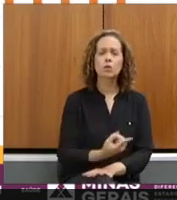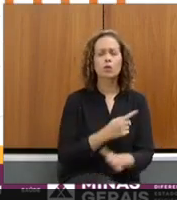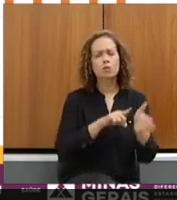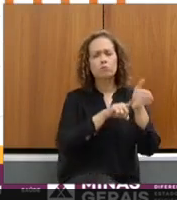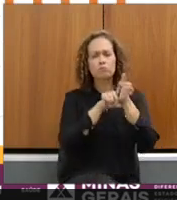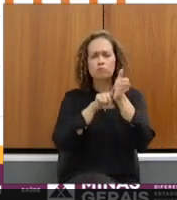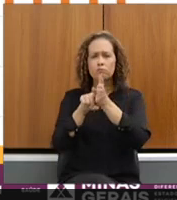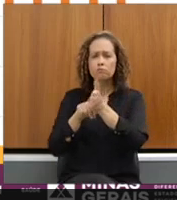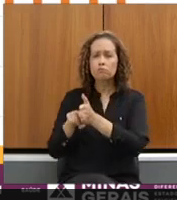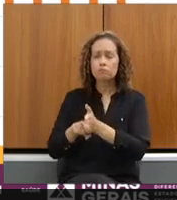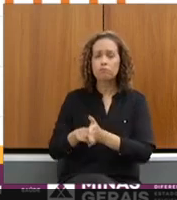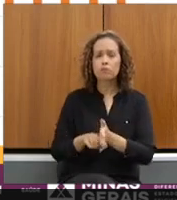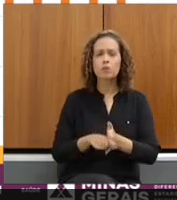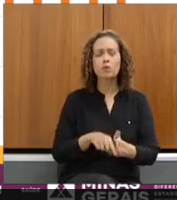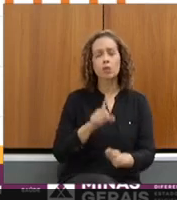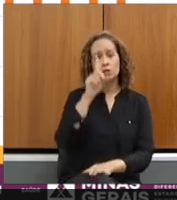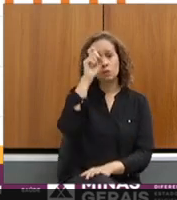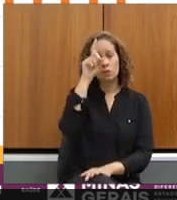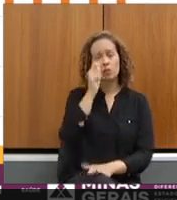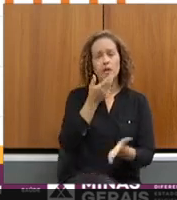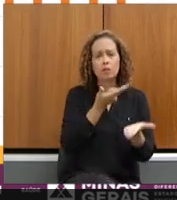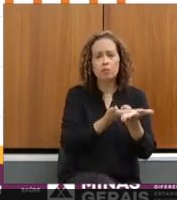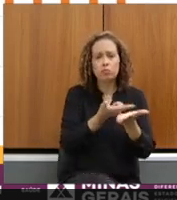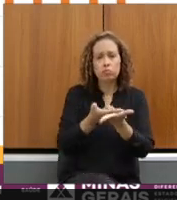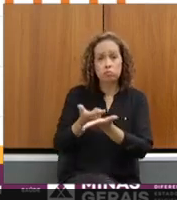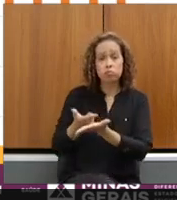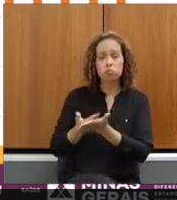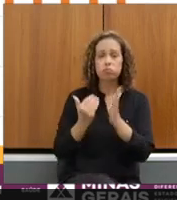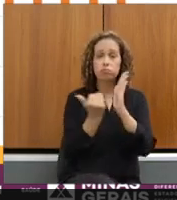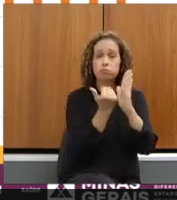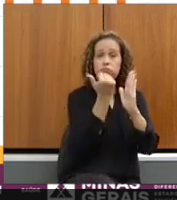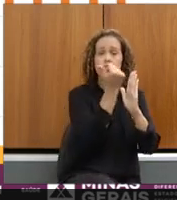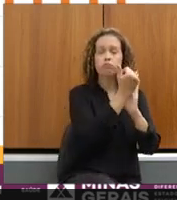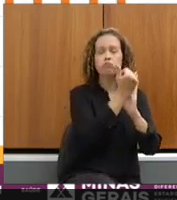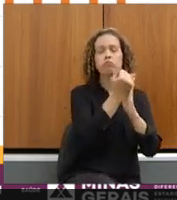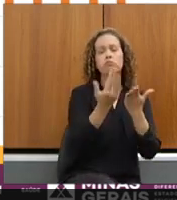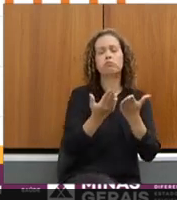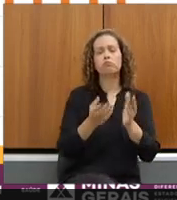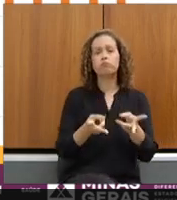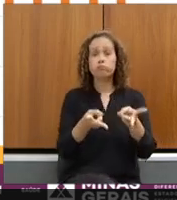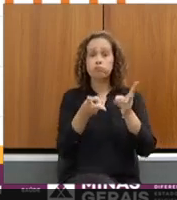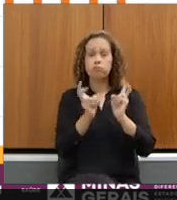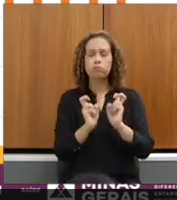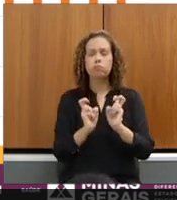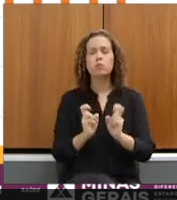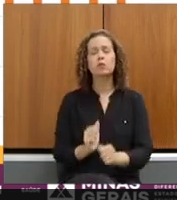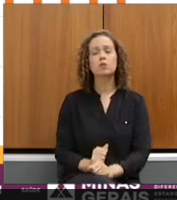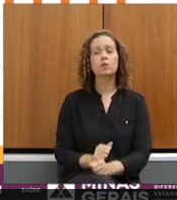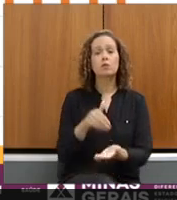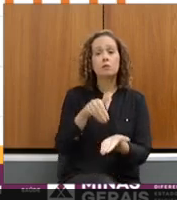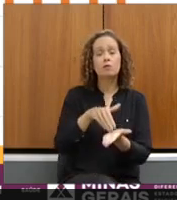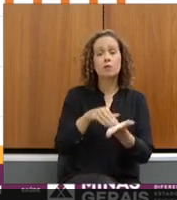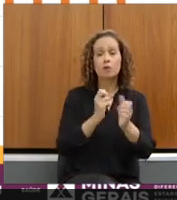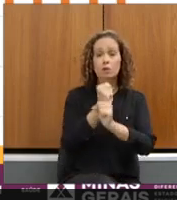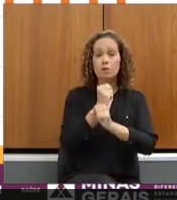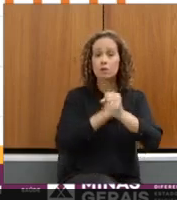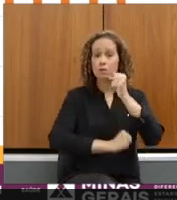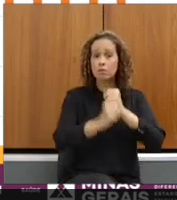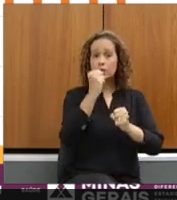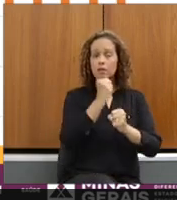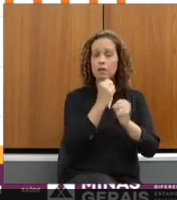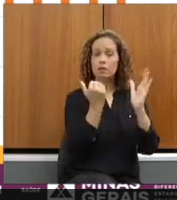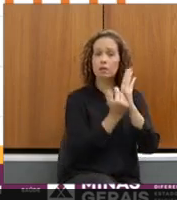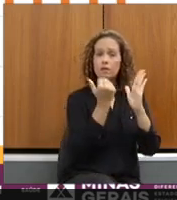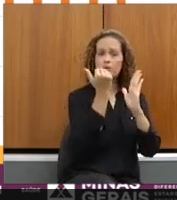curva de internações essa curva é nítida que teve um aumento no final do ano passado na